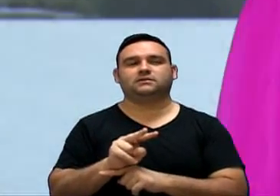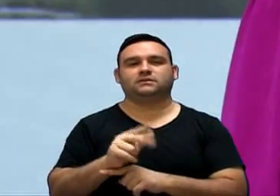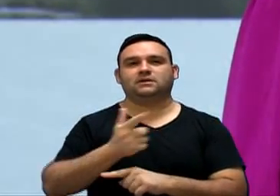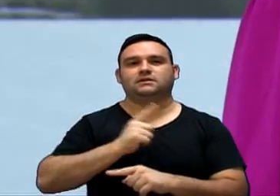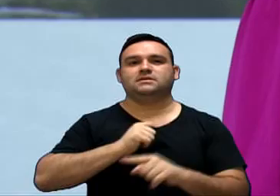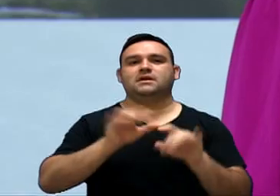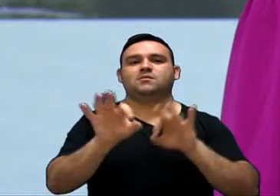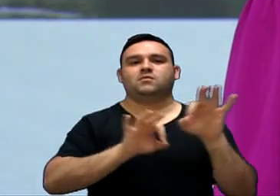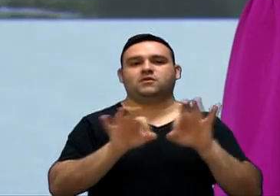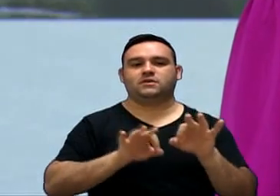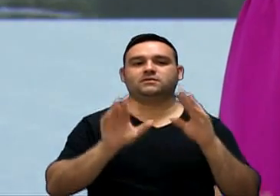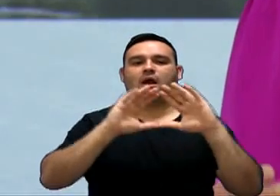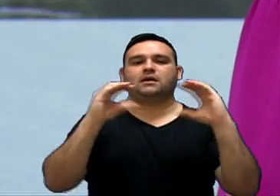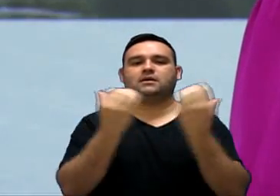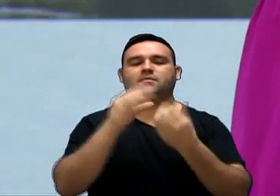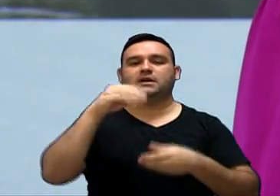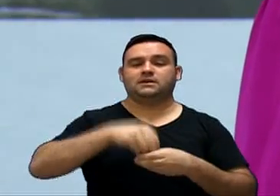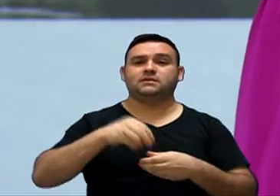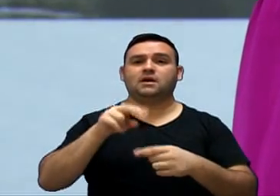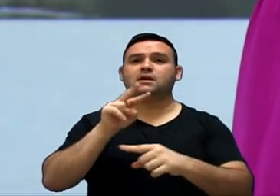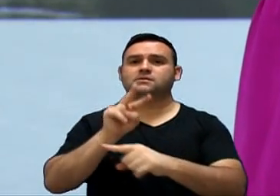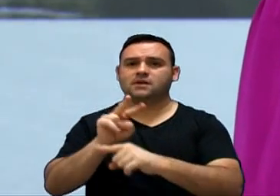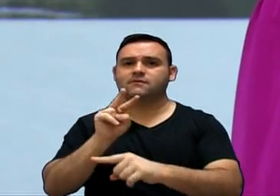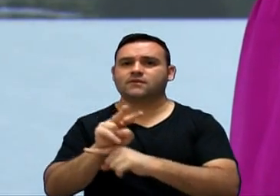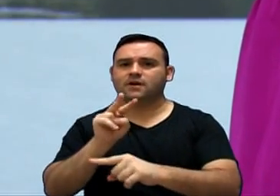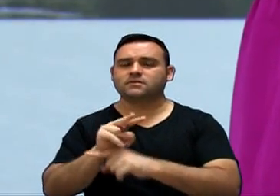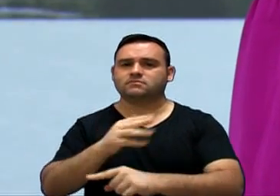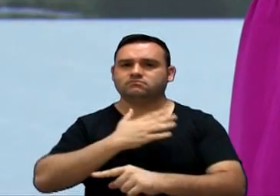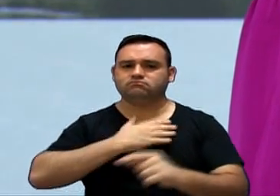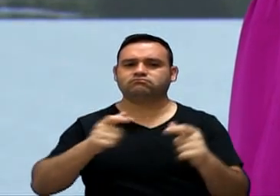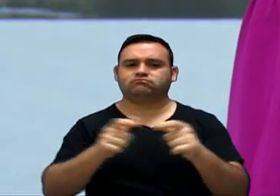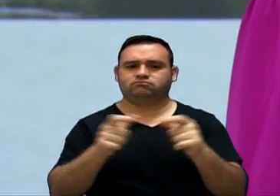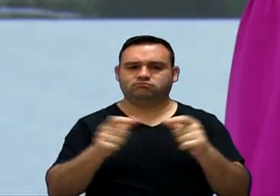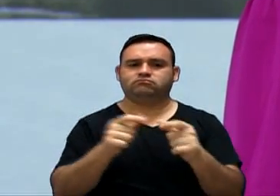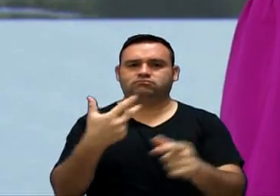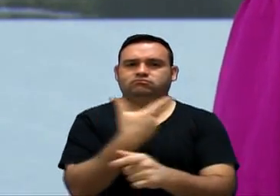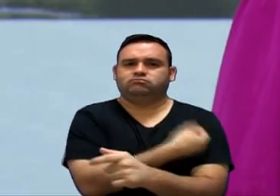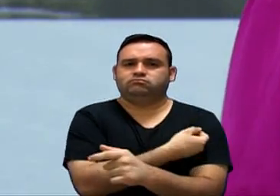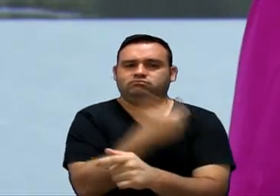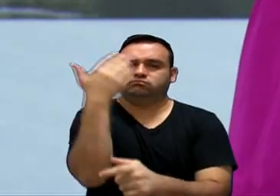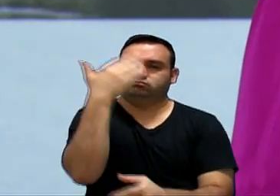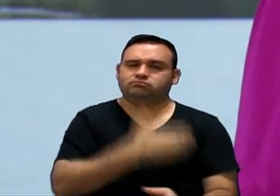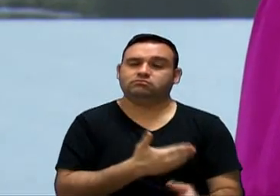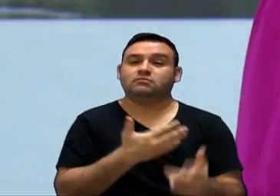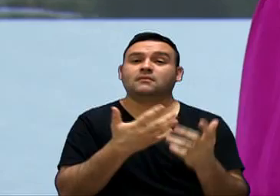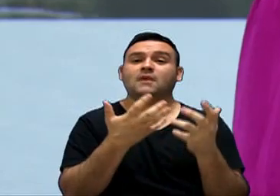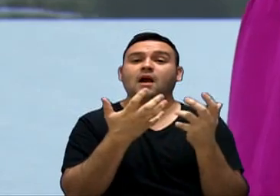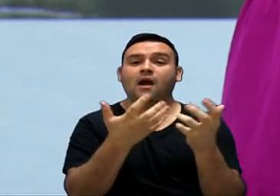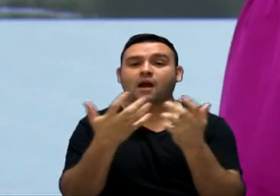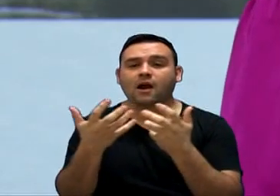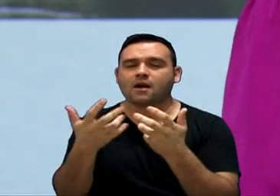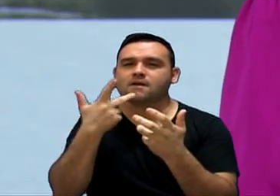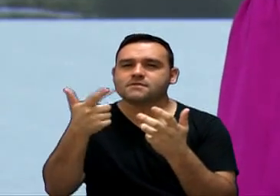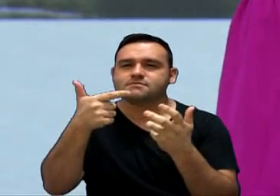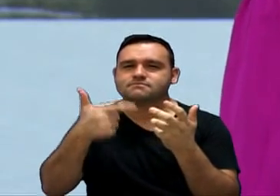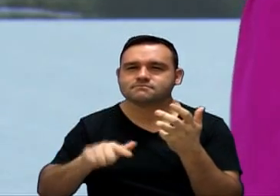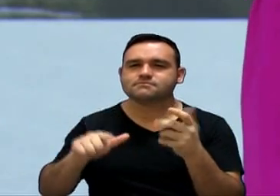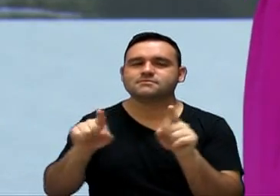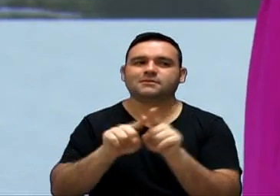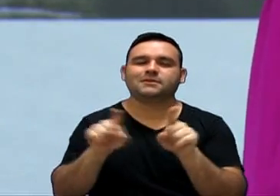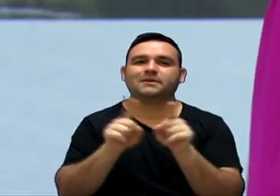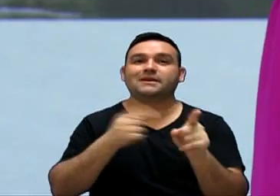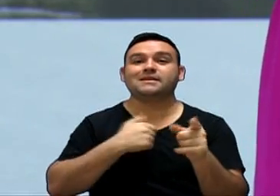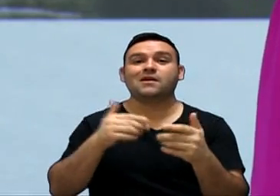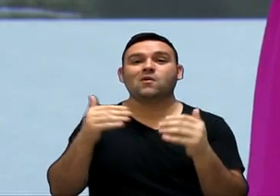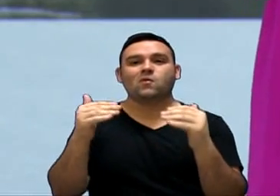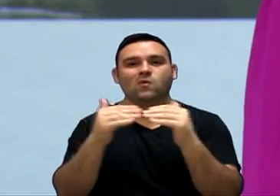um projeto nessa casa que defendemos, sim, o passaporte de vacina. E gostaria de dizer que